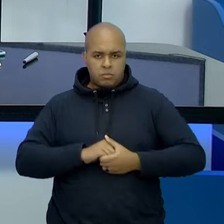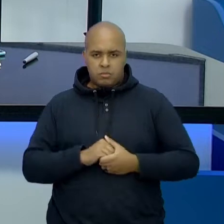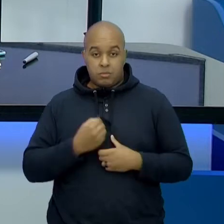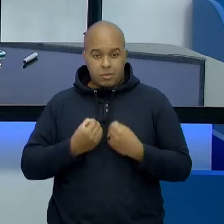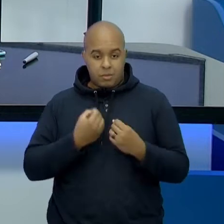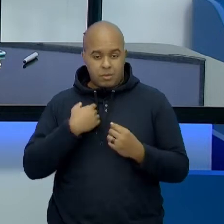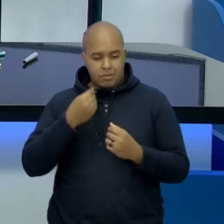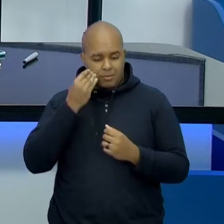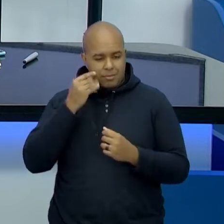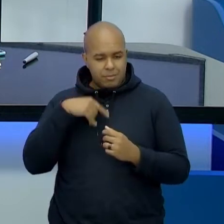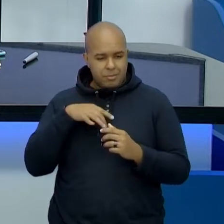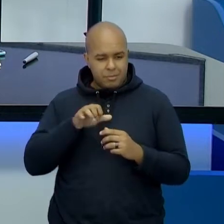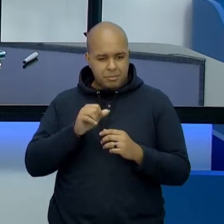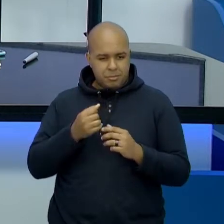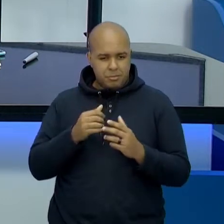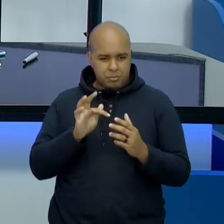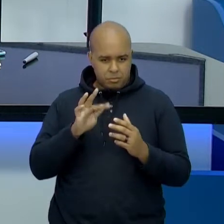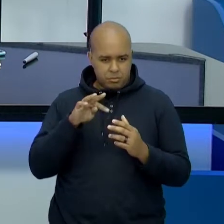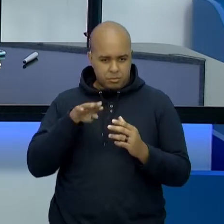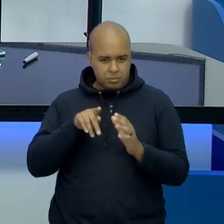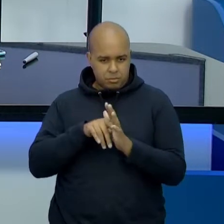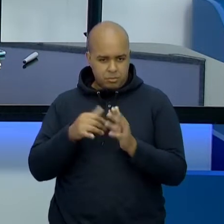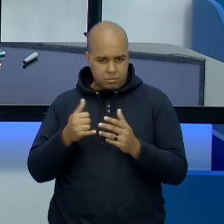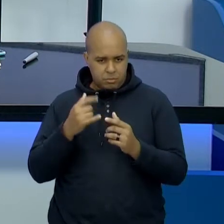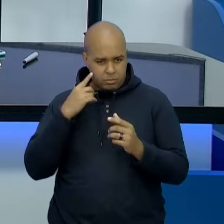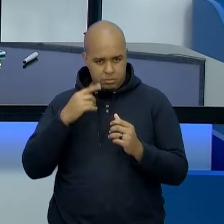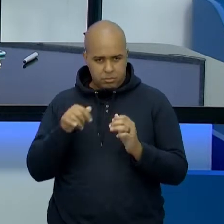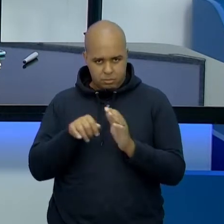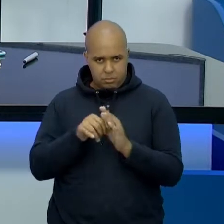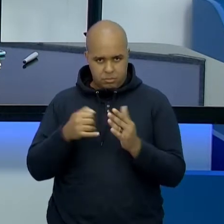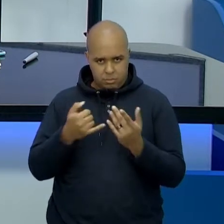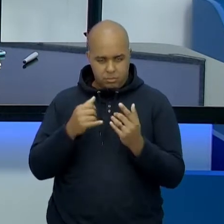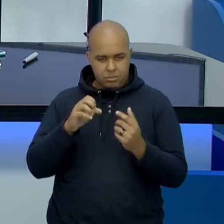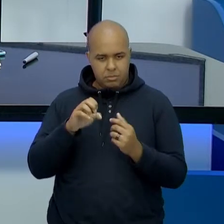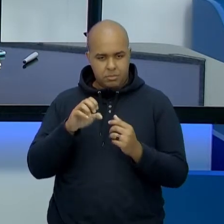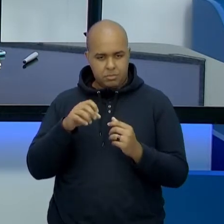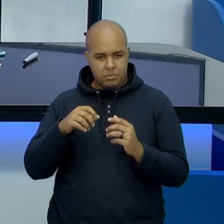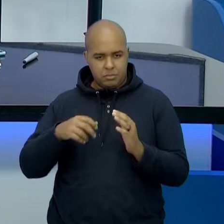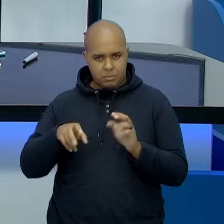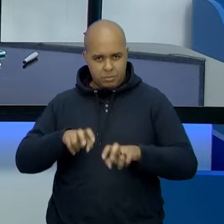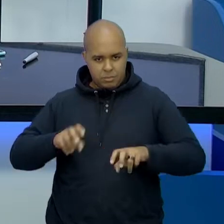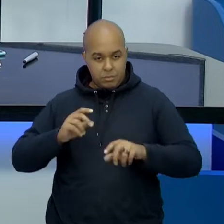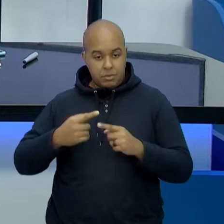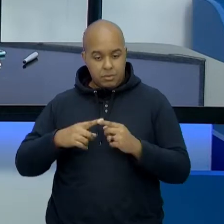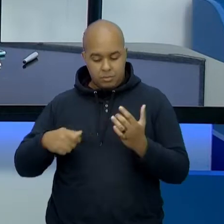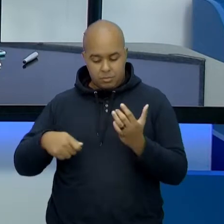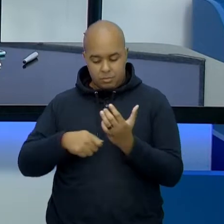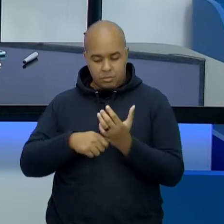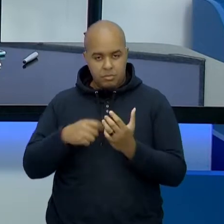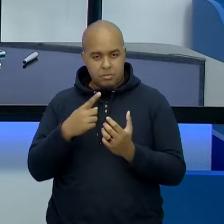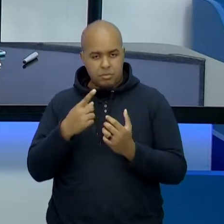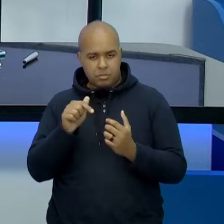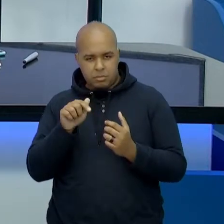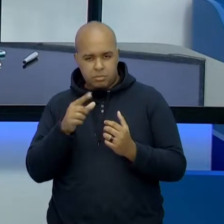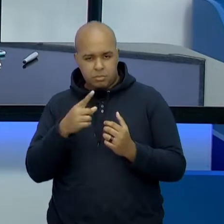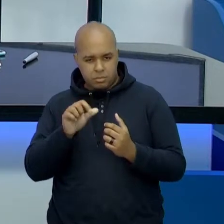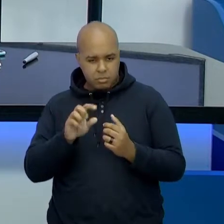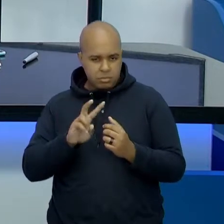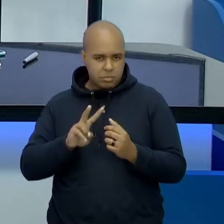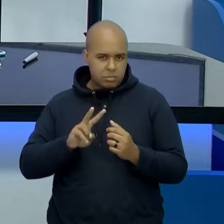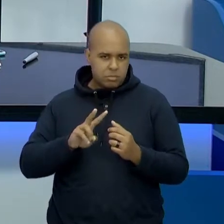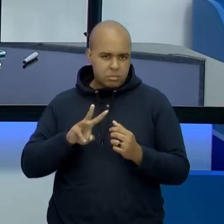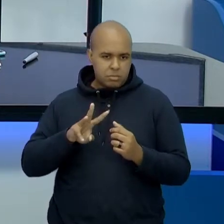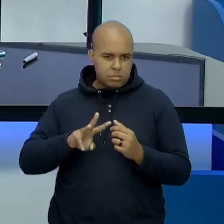Como que eu testei aqui? Eu peguei uma fonte do notebook, porque a saída dela é de 19 volts por